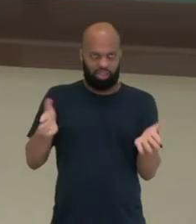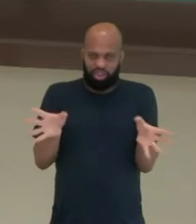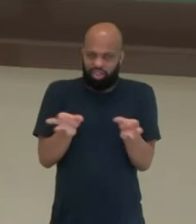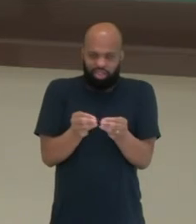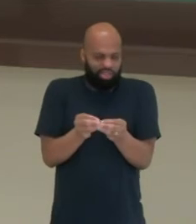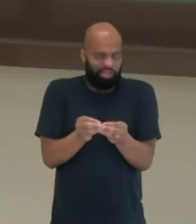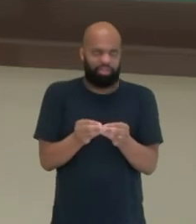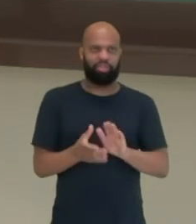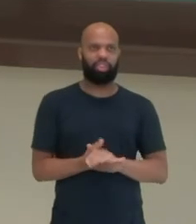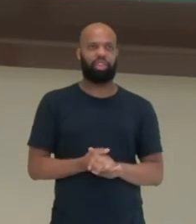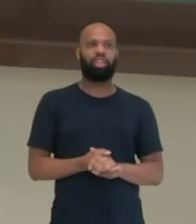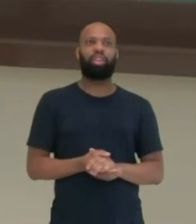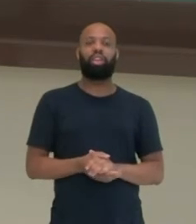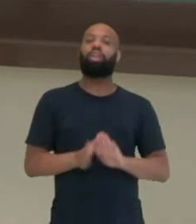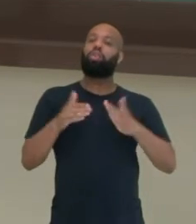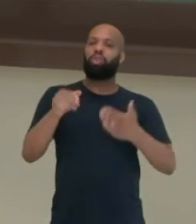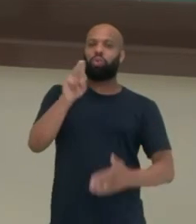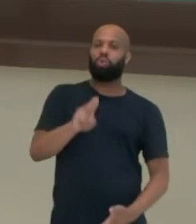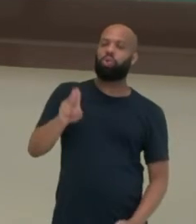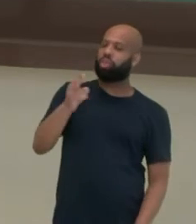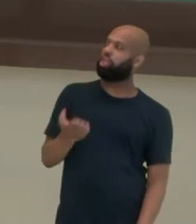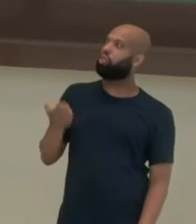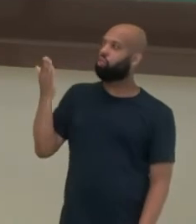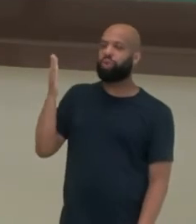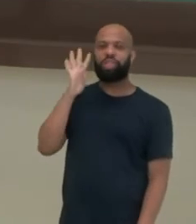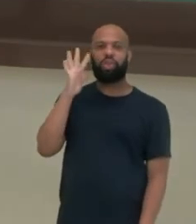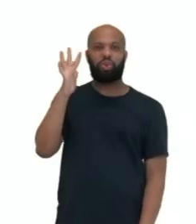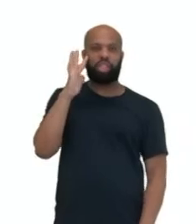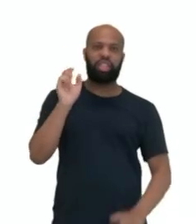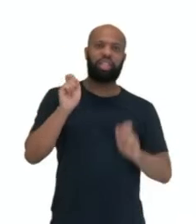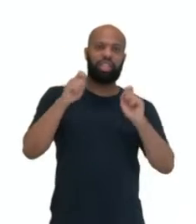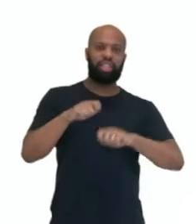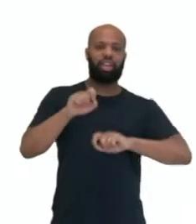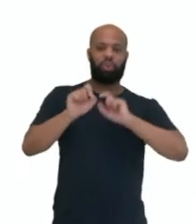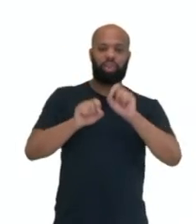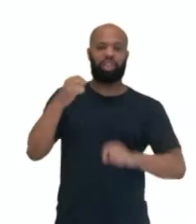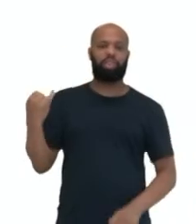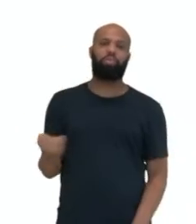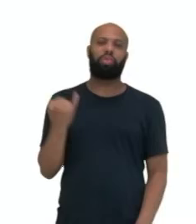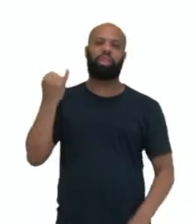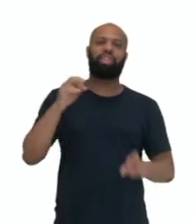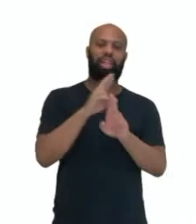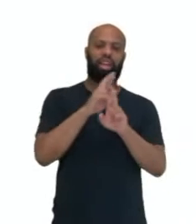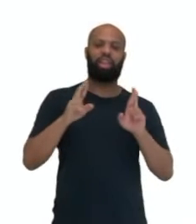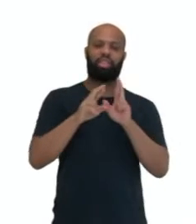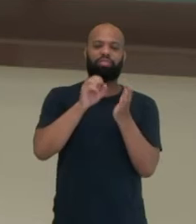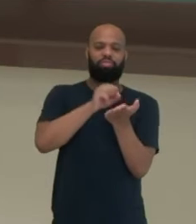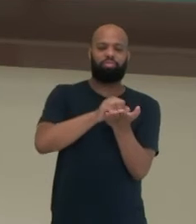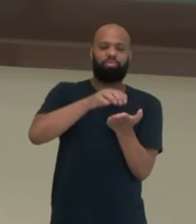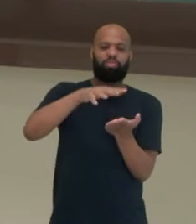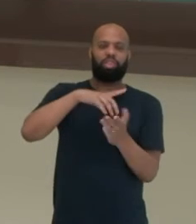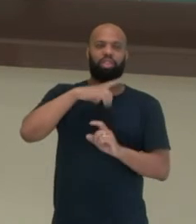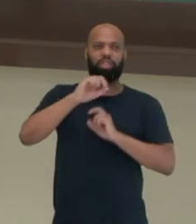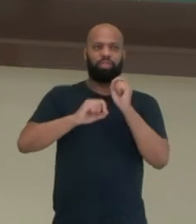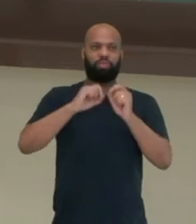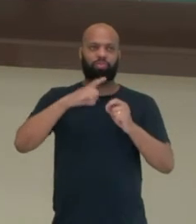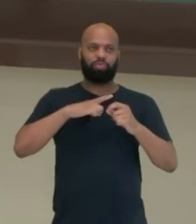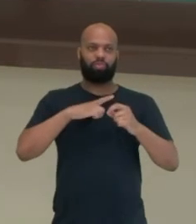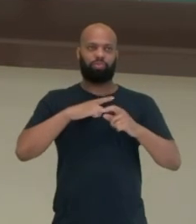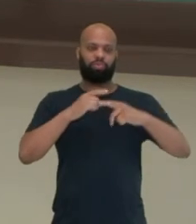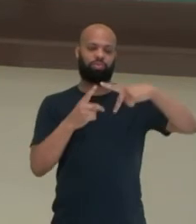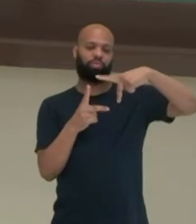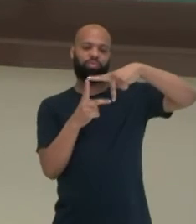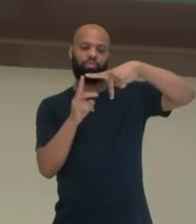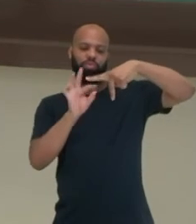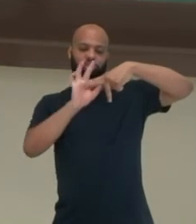rápida. Através da aplicação do Teorema de Pitágoras, chegamos a importantes relações métricas, ou seja, a diagonal do quadrado, L